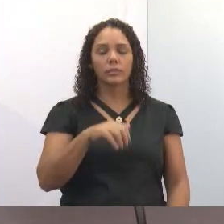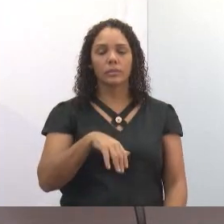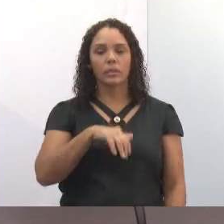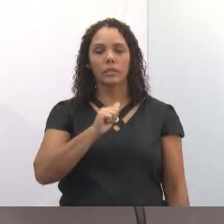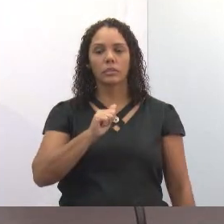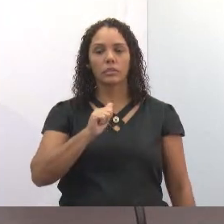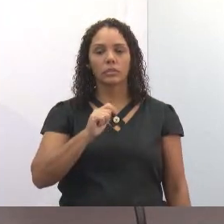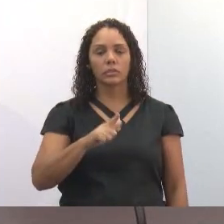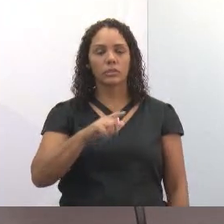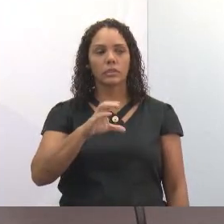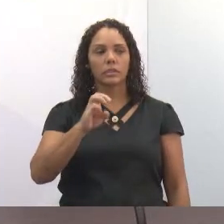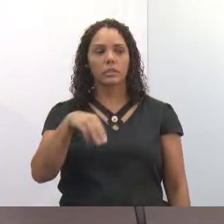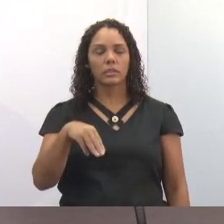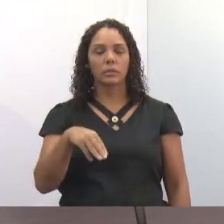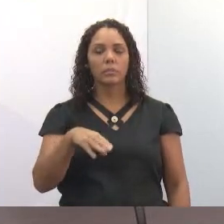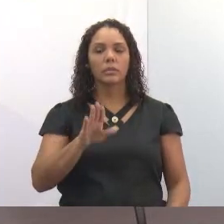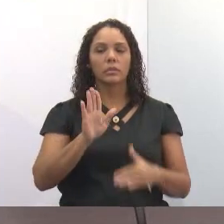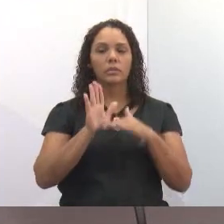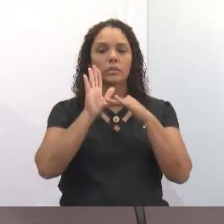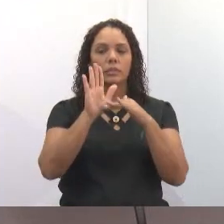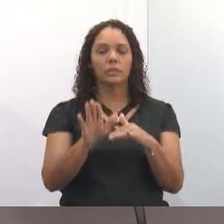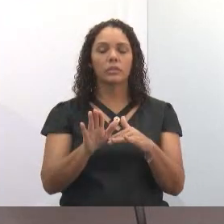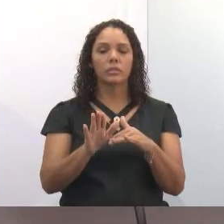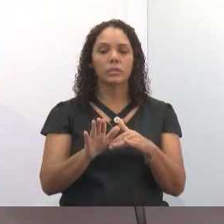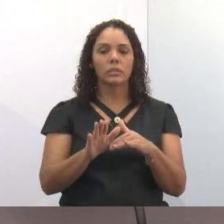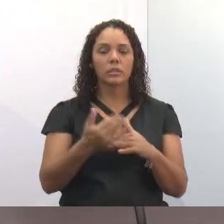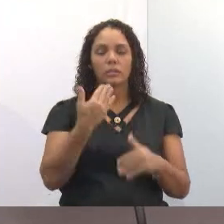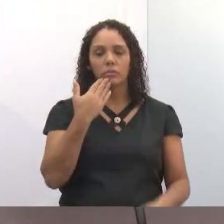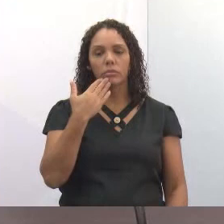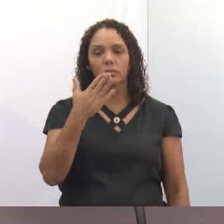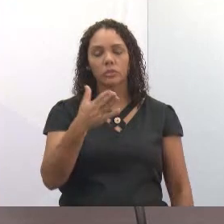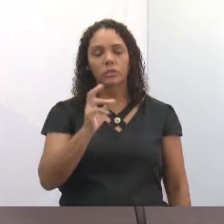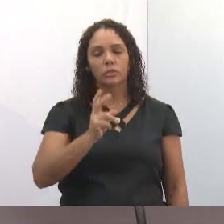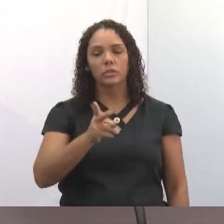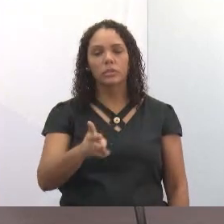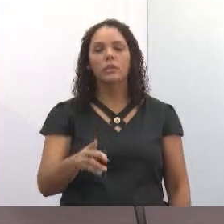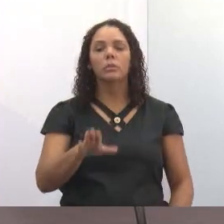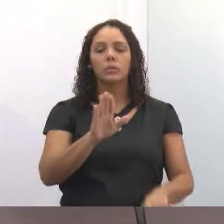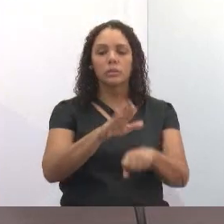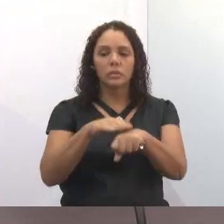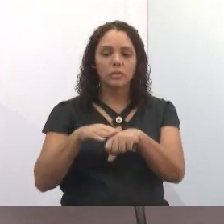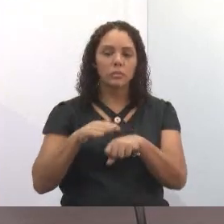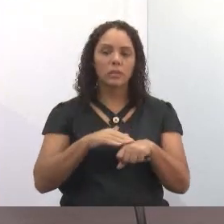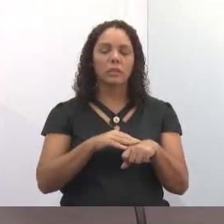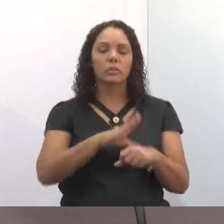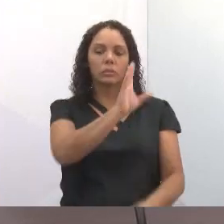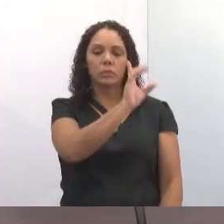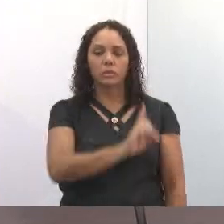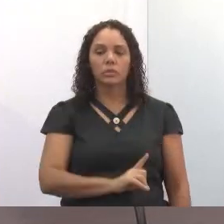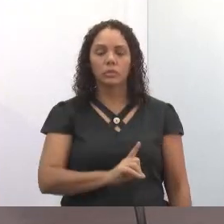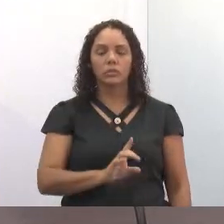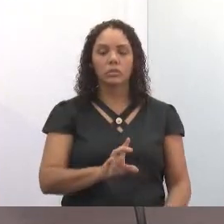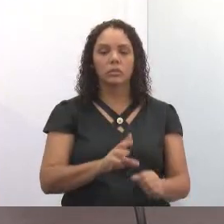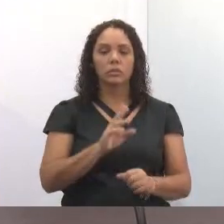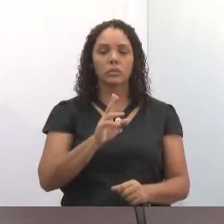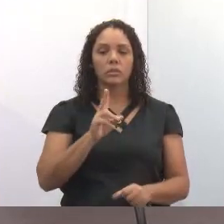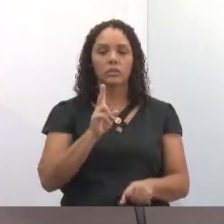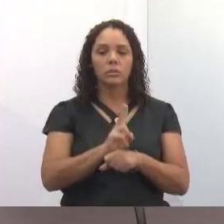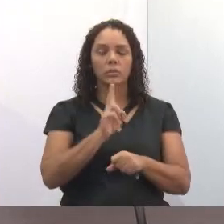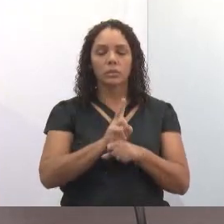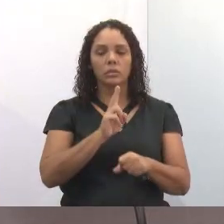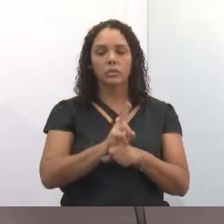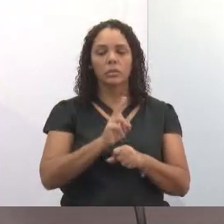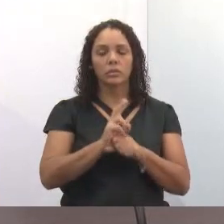GCM atenderá às solicitações sempre que for acionada pela Diretoria de Proteção Animal.